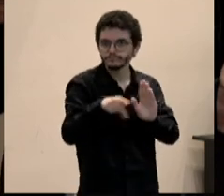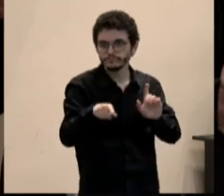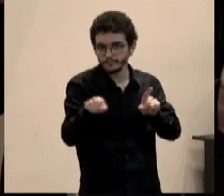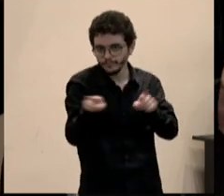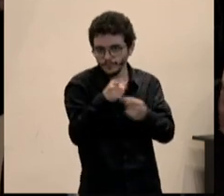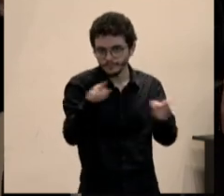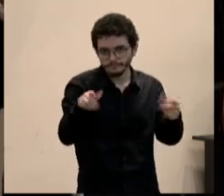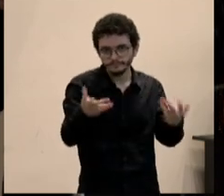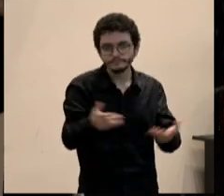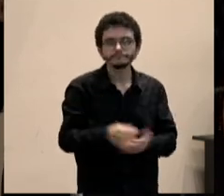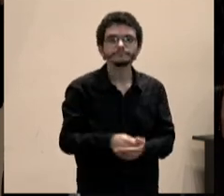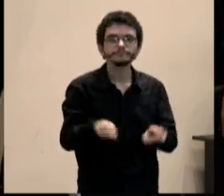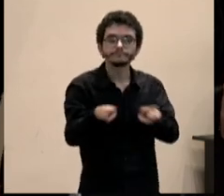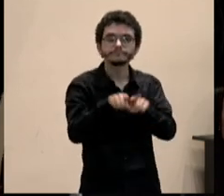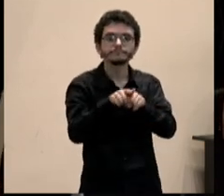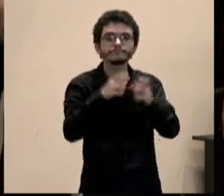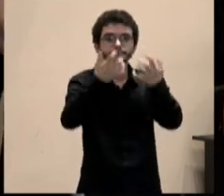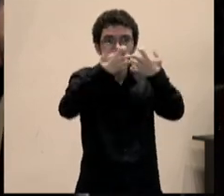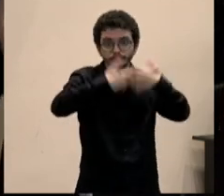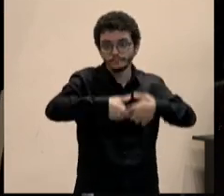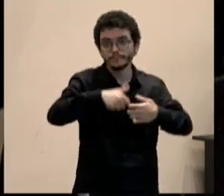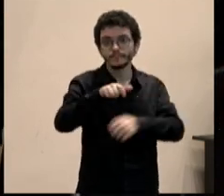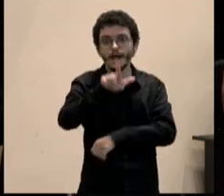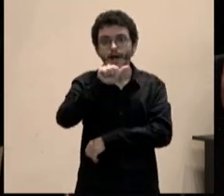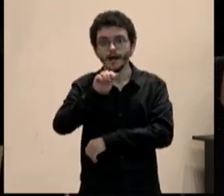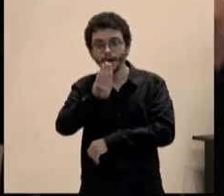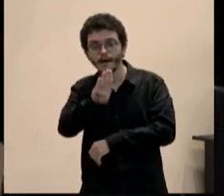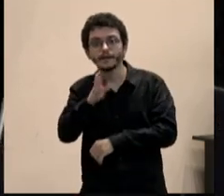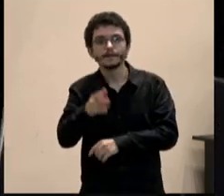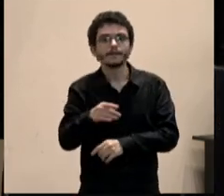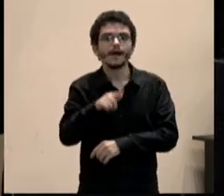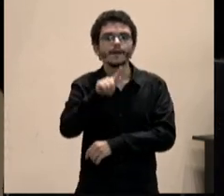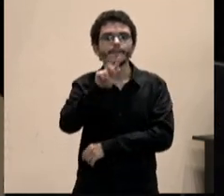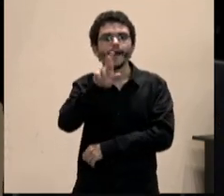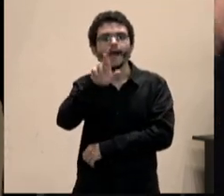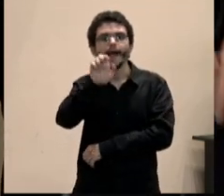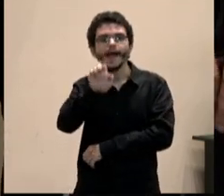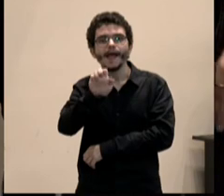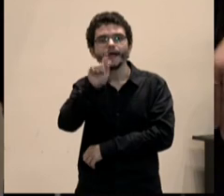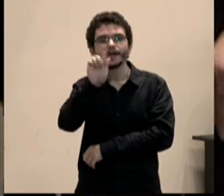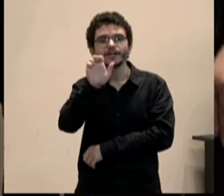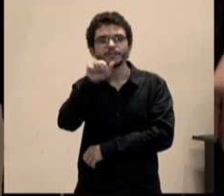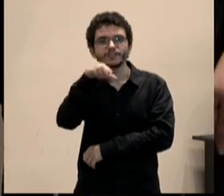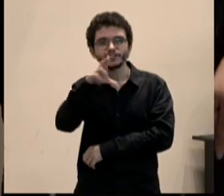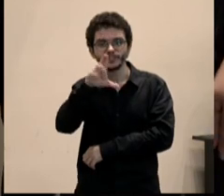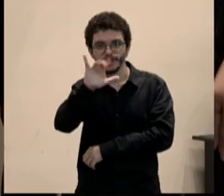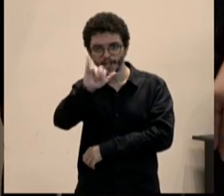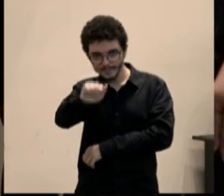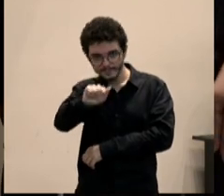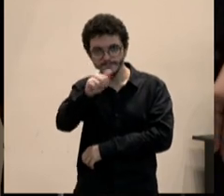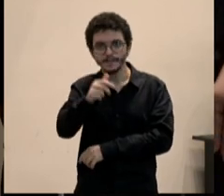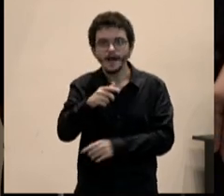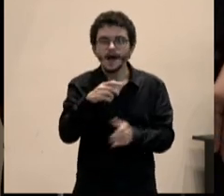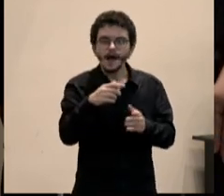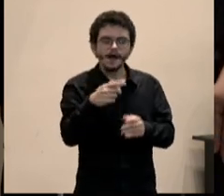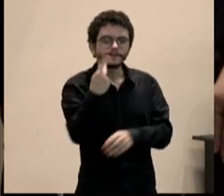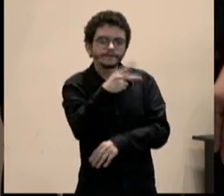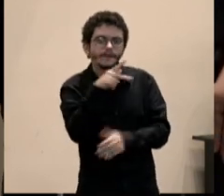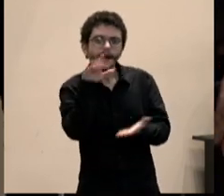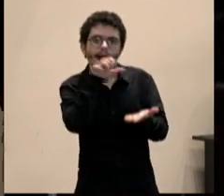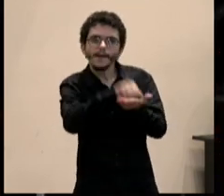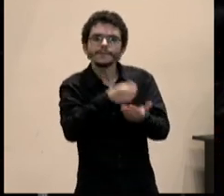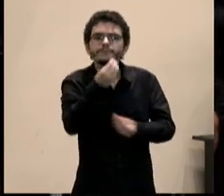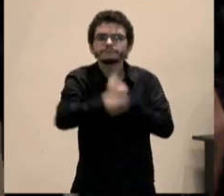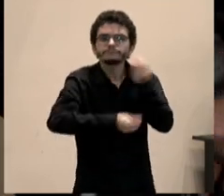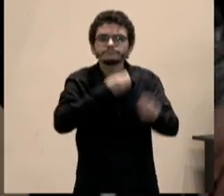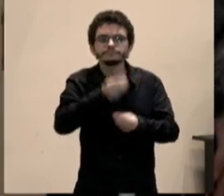E também funciona como um laboratório de regência, onde eles aplicam como conduzir um coro.